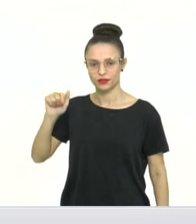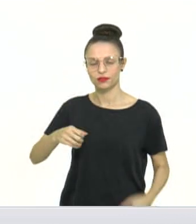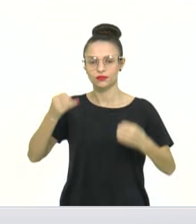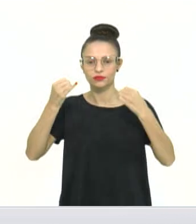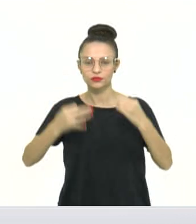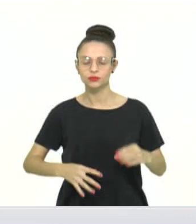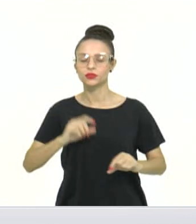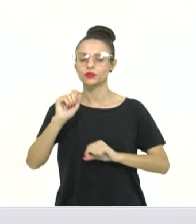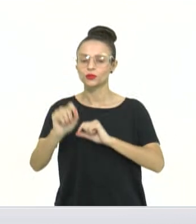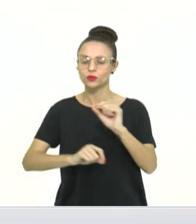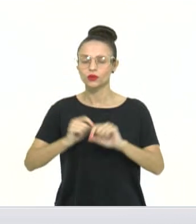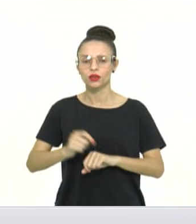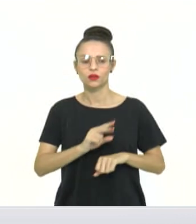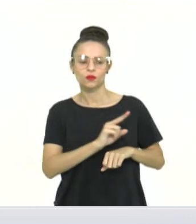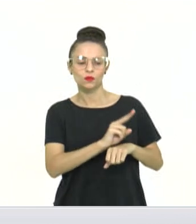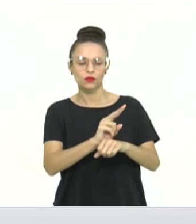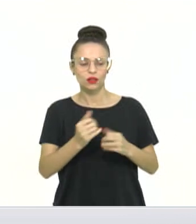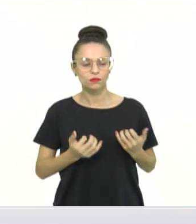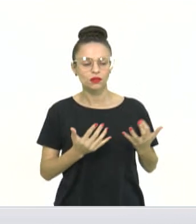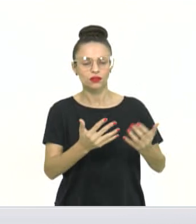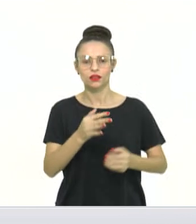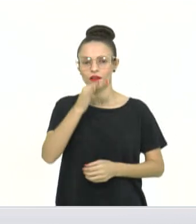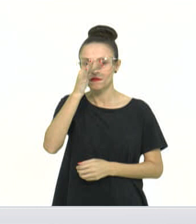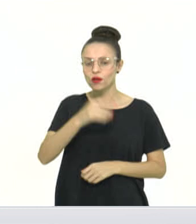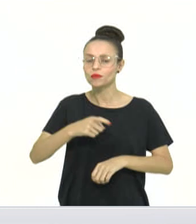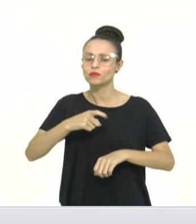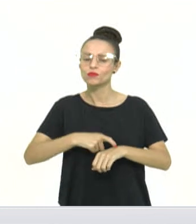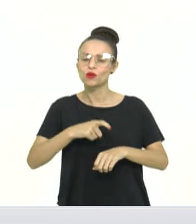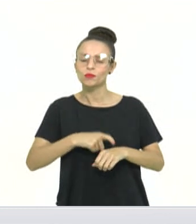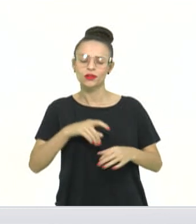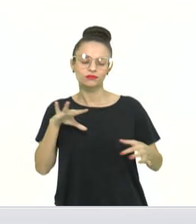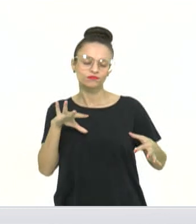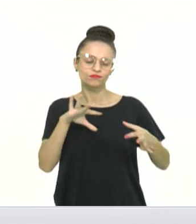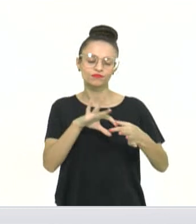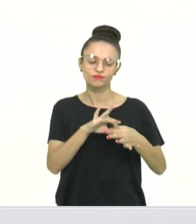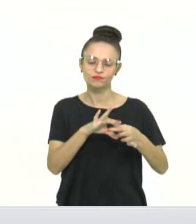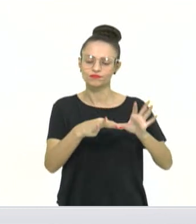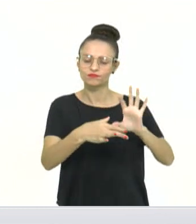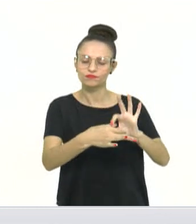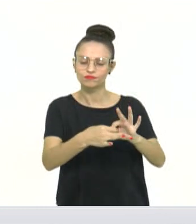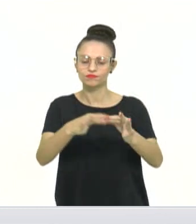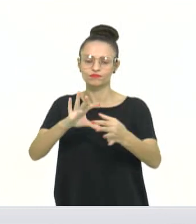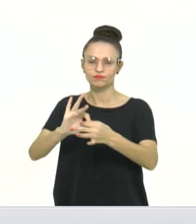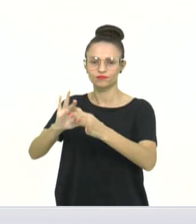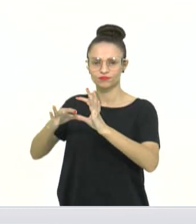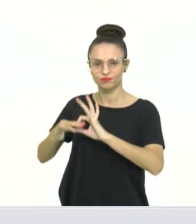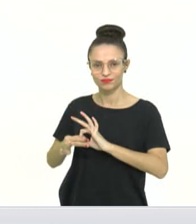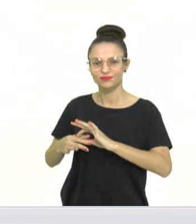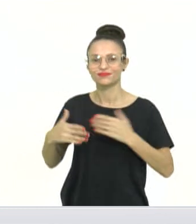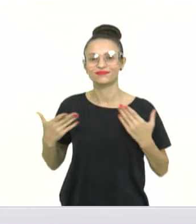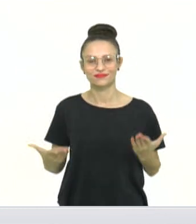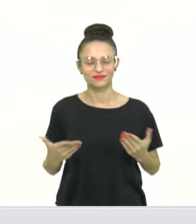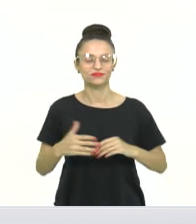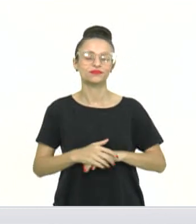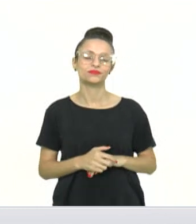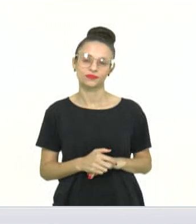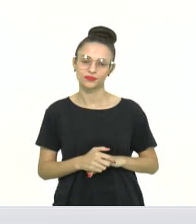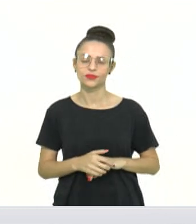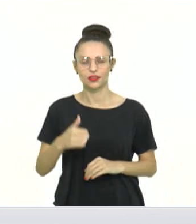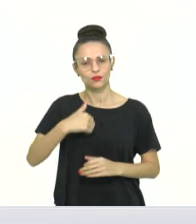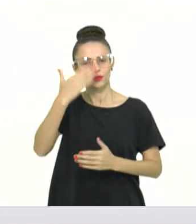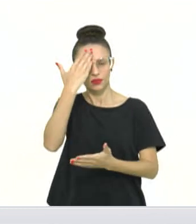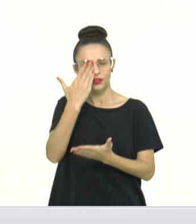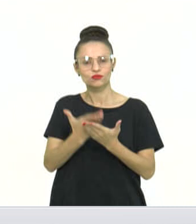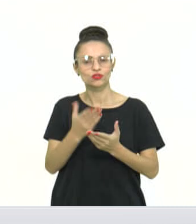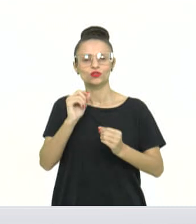o hábito de cuidar das plantas e flores é um momento de conexão. Aí entra a fala dela. Eu